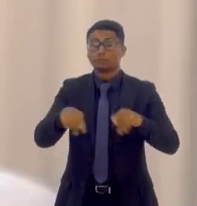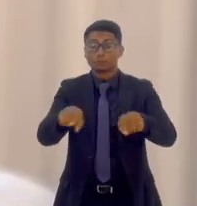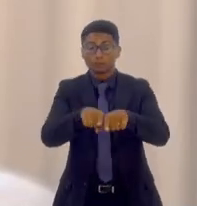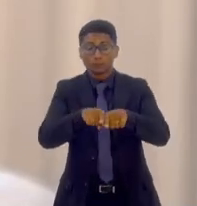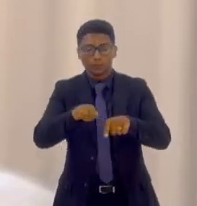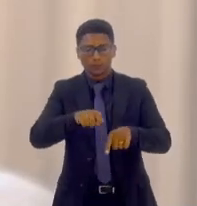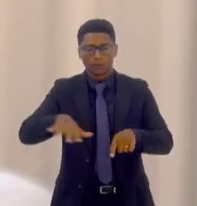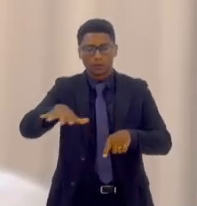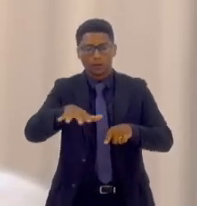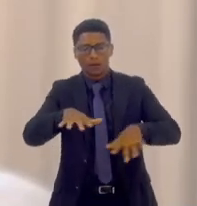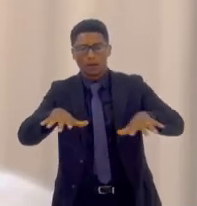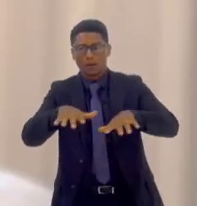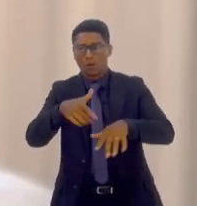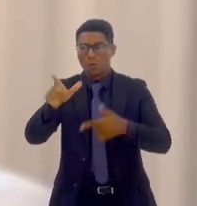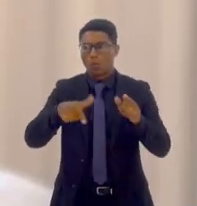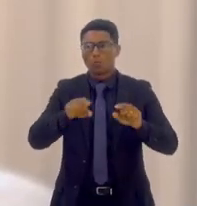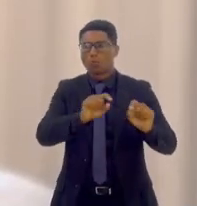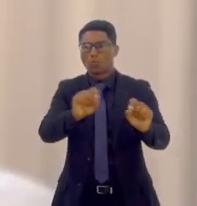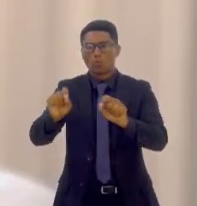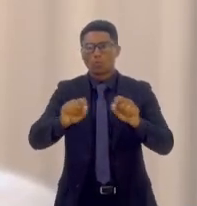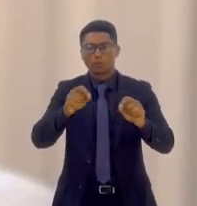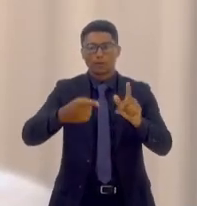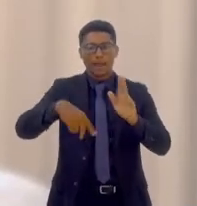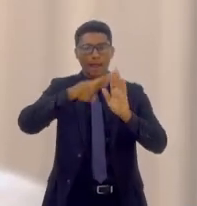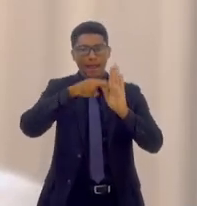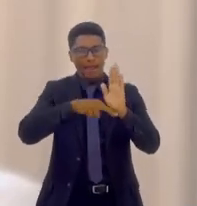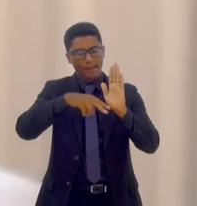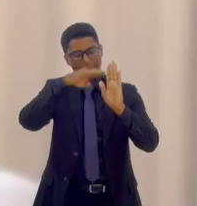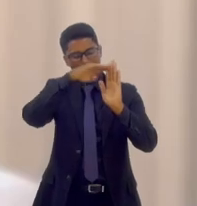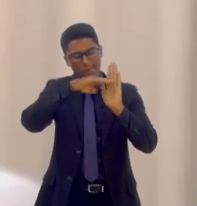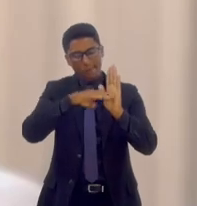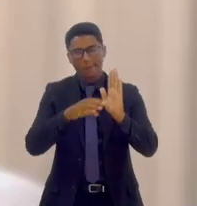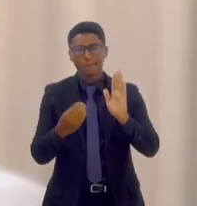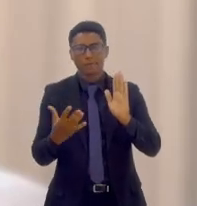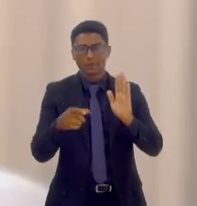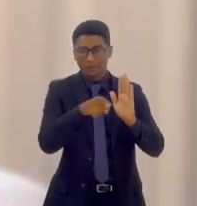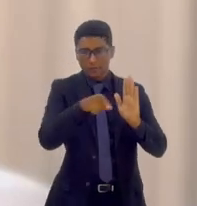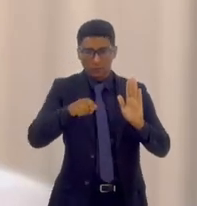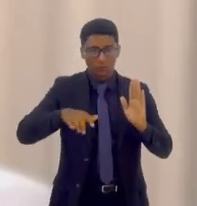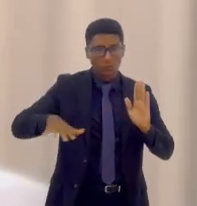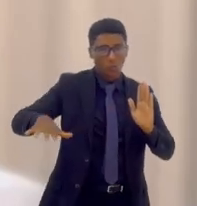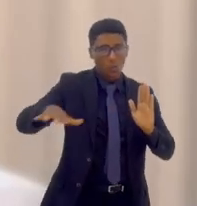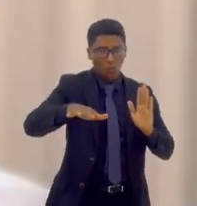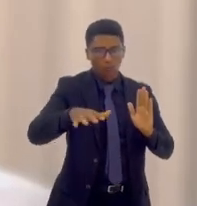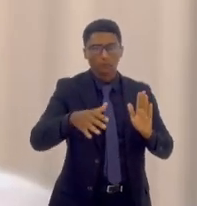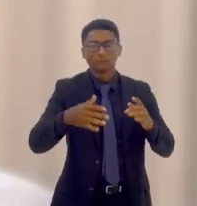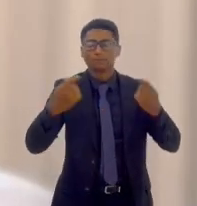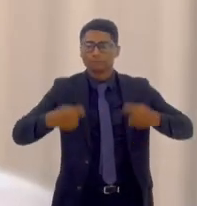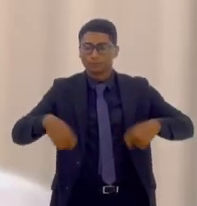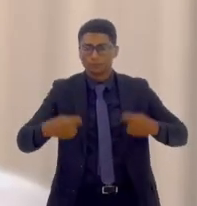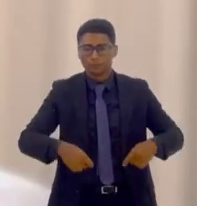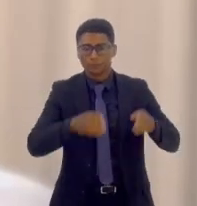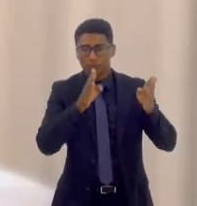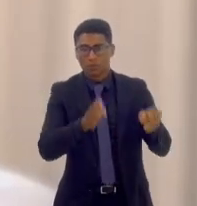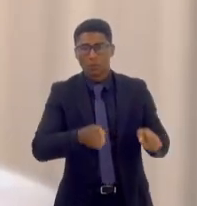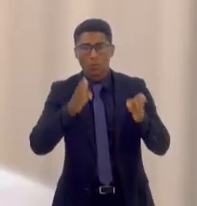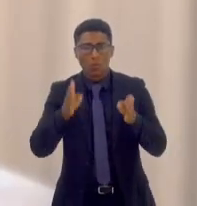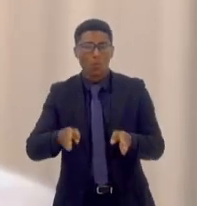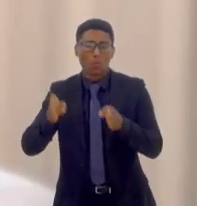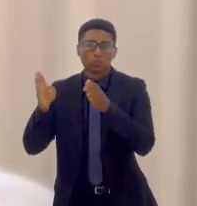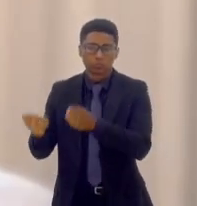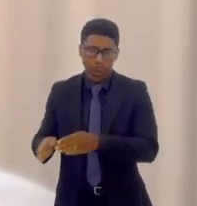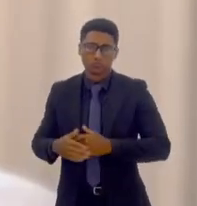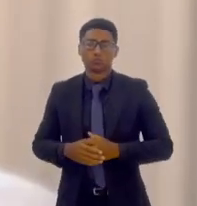geral, regras claras para que os agentes econômicos possam se organizar para que os